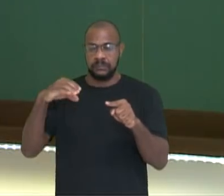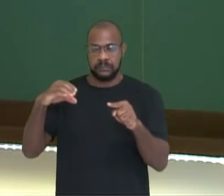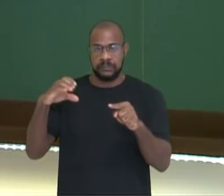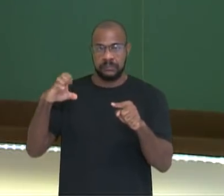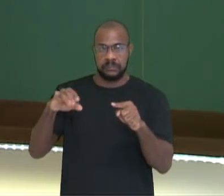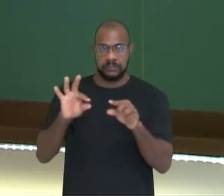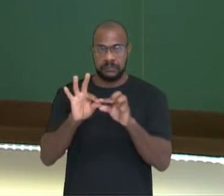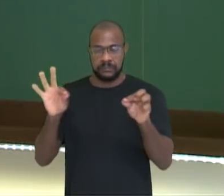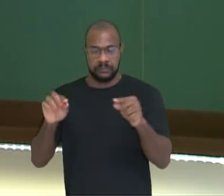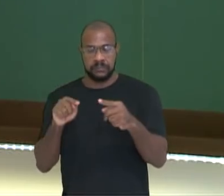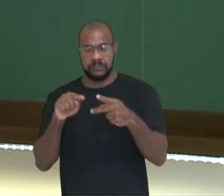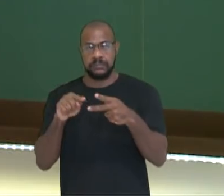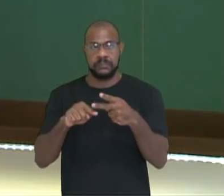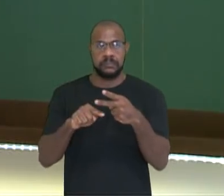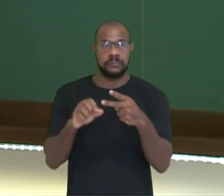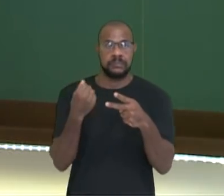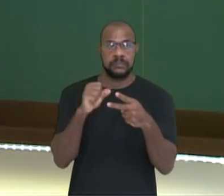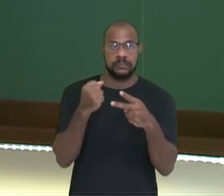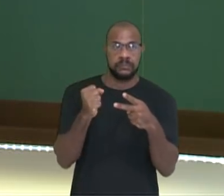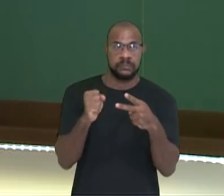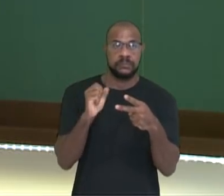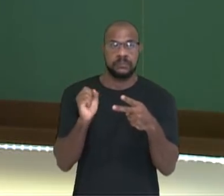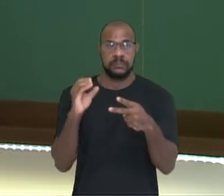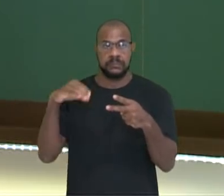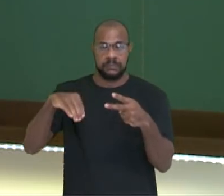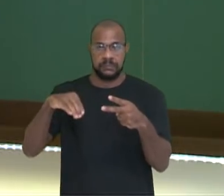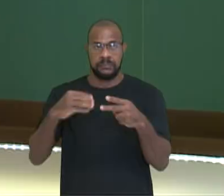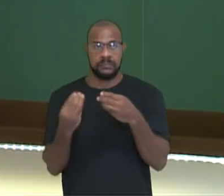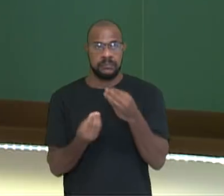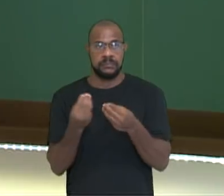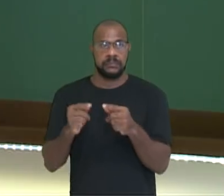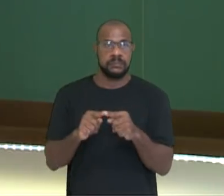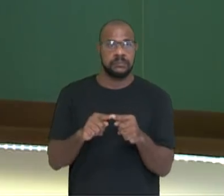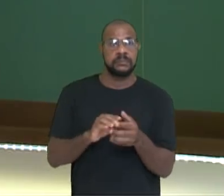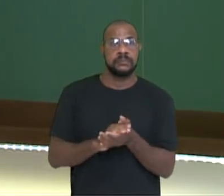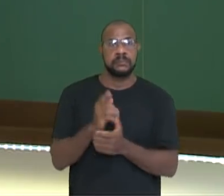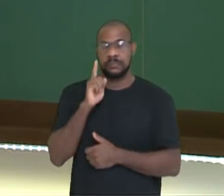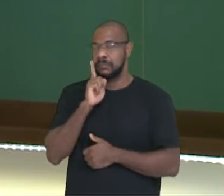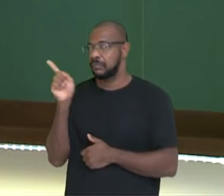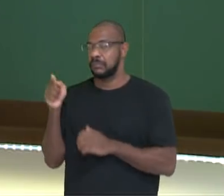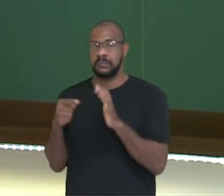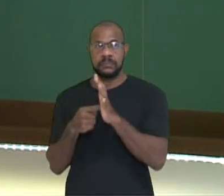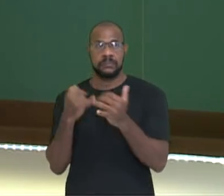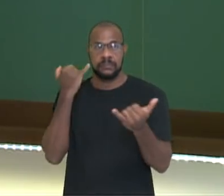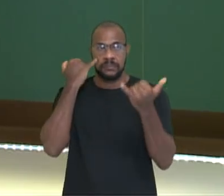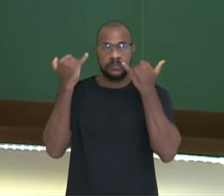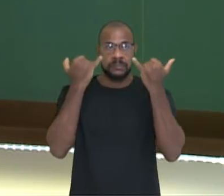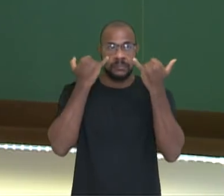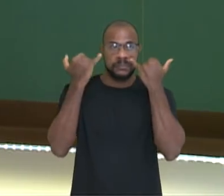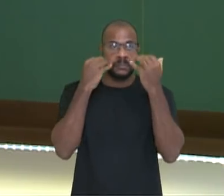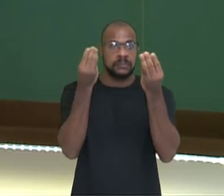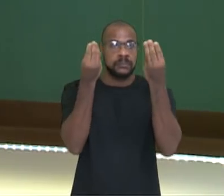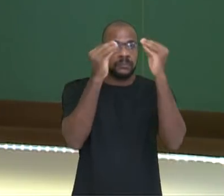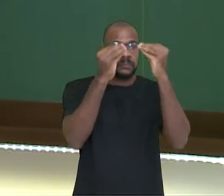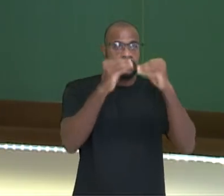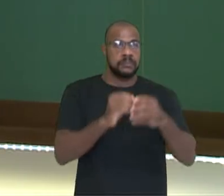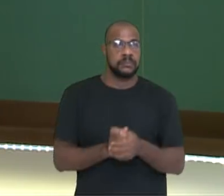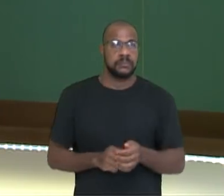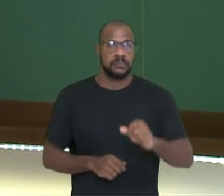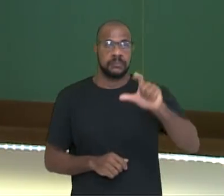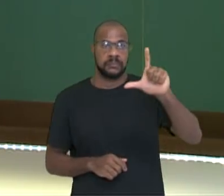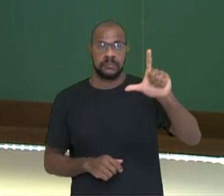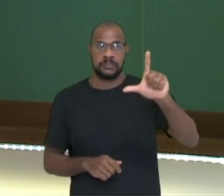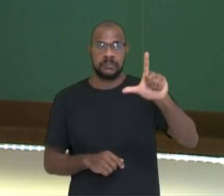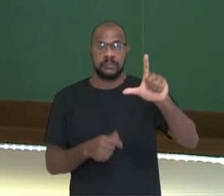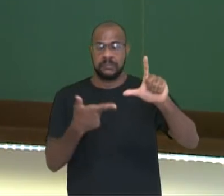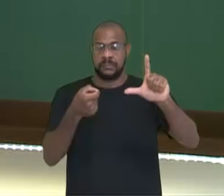uma circunferência que tem 8 centímetros. Deixei indicado os dados desse problema, então o L, que é